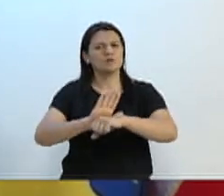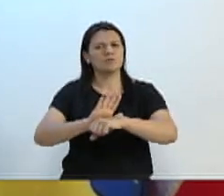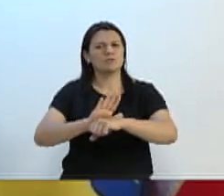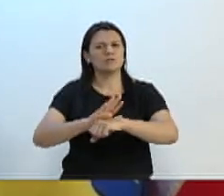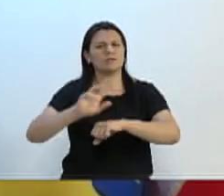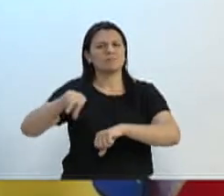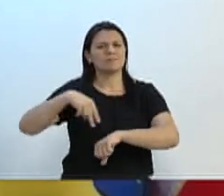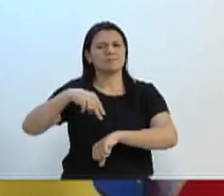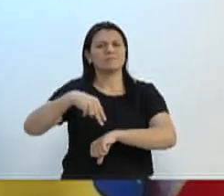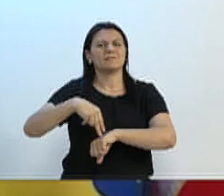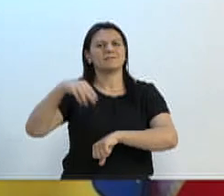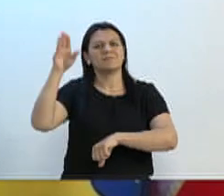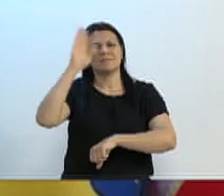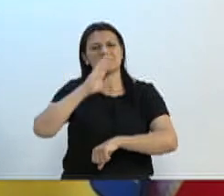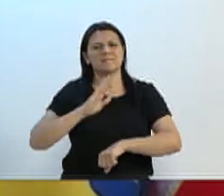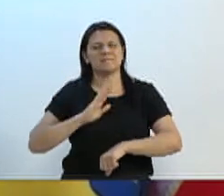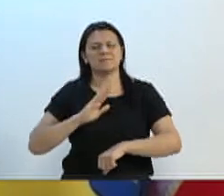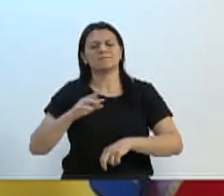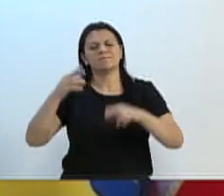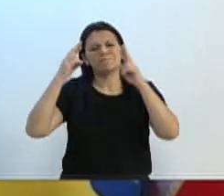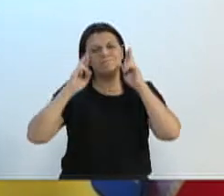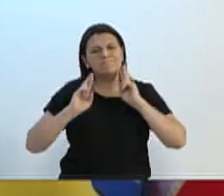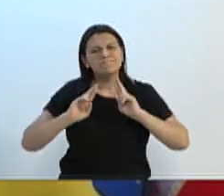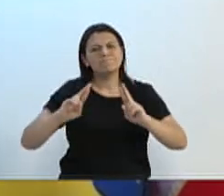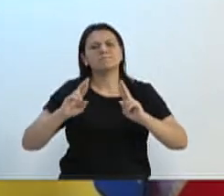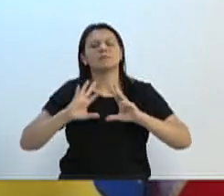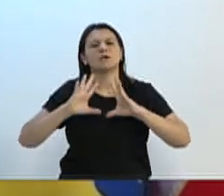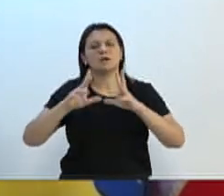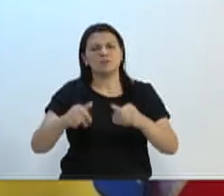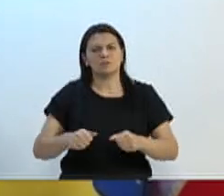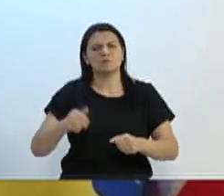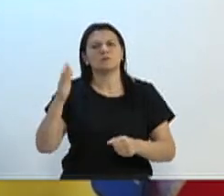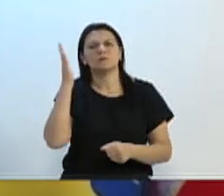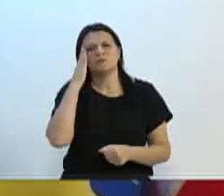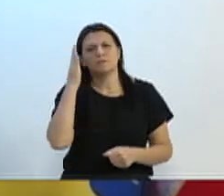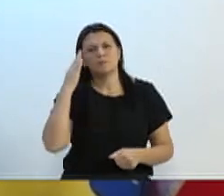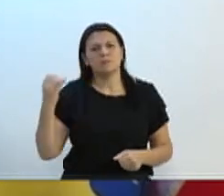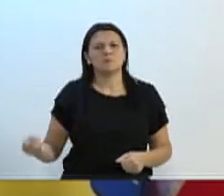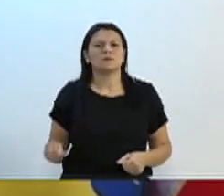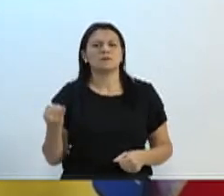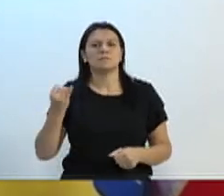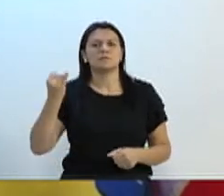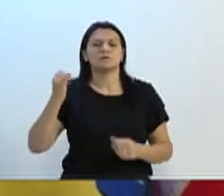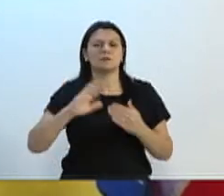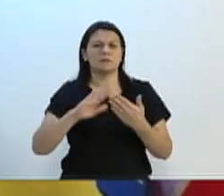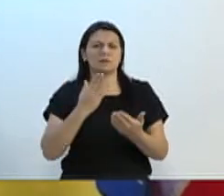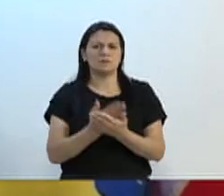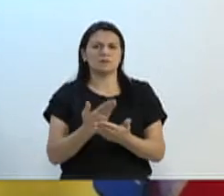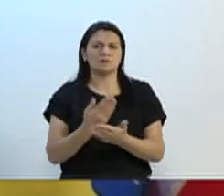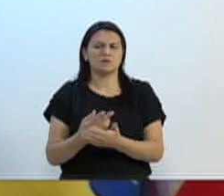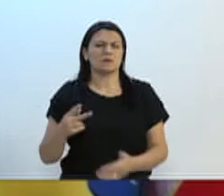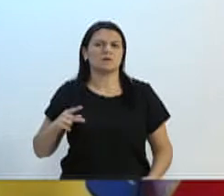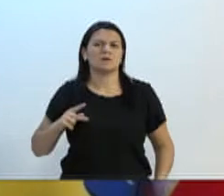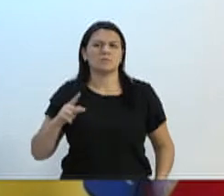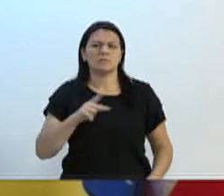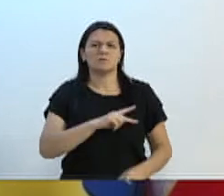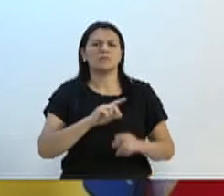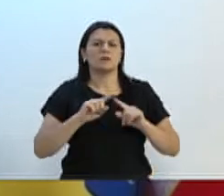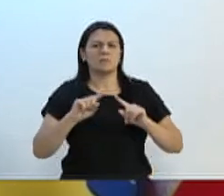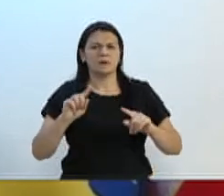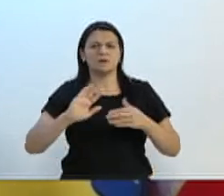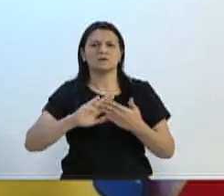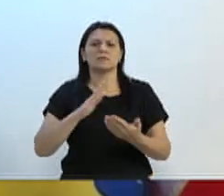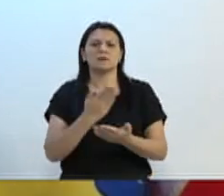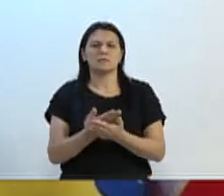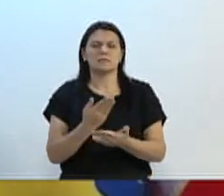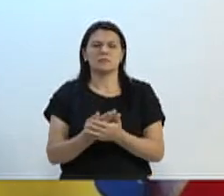nação. Respeitamos a todos e temos clareza da importância da escola pública, mas as escolas privadas geram muitos